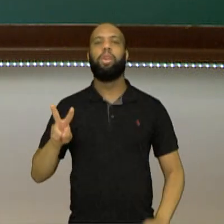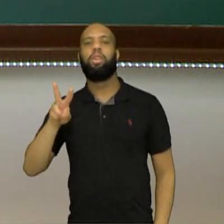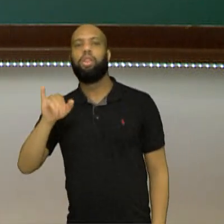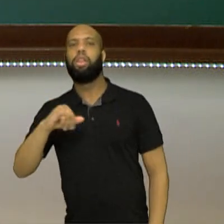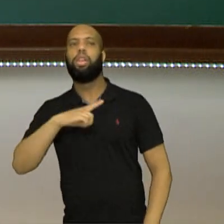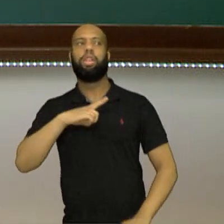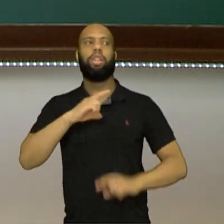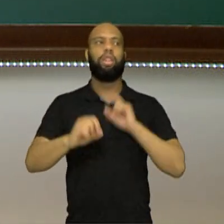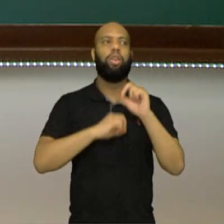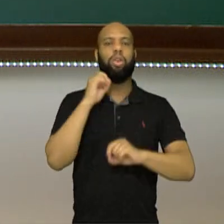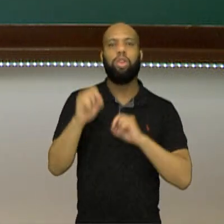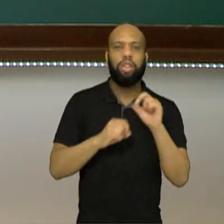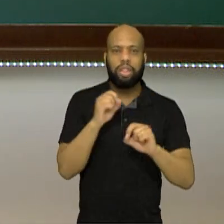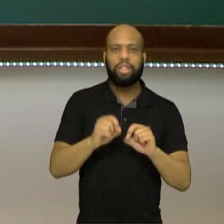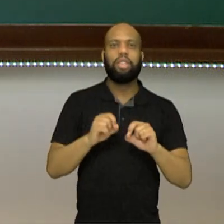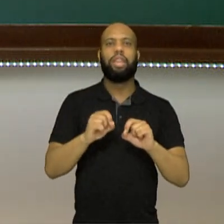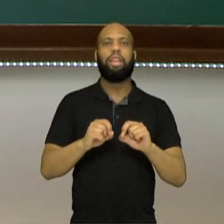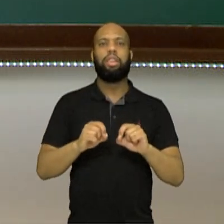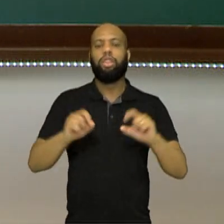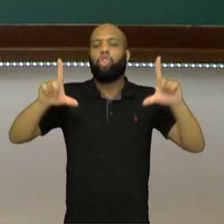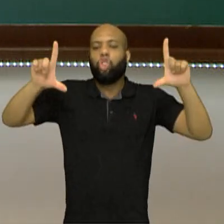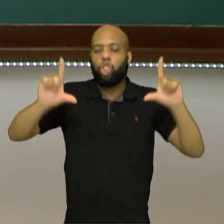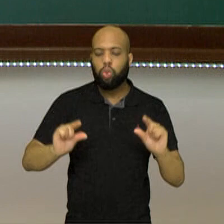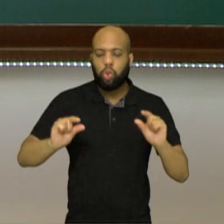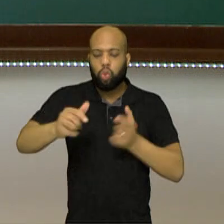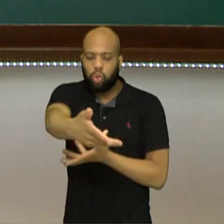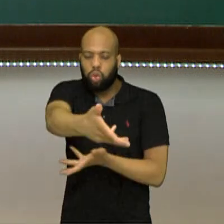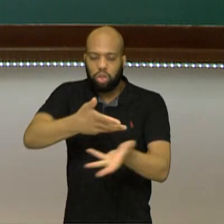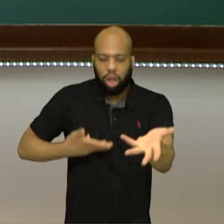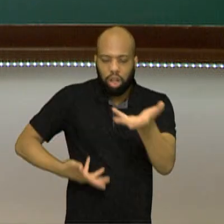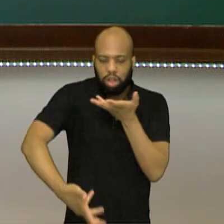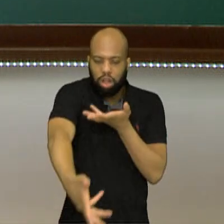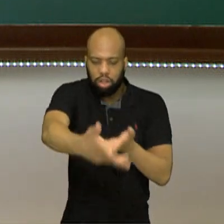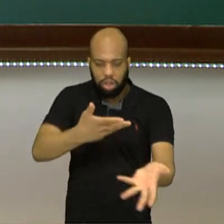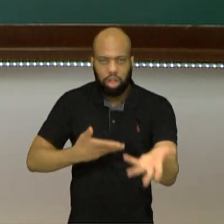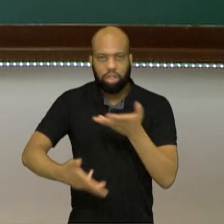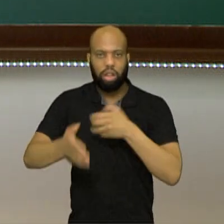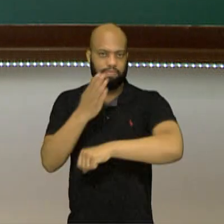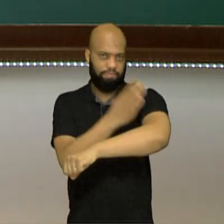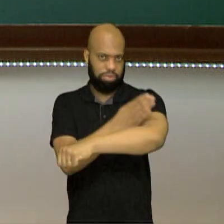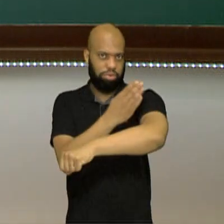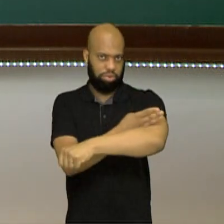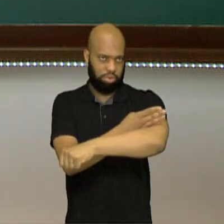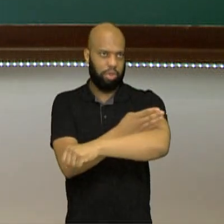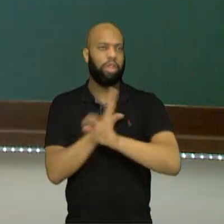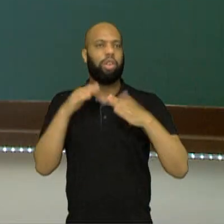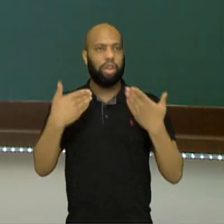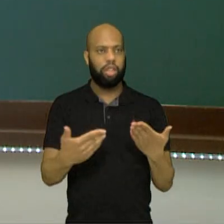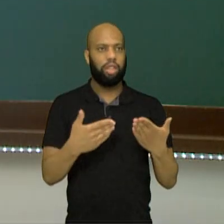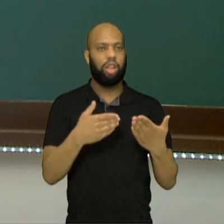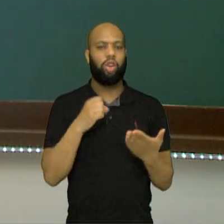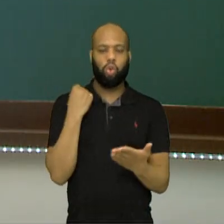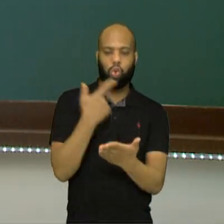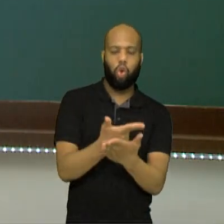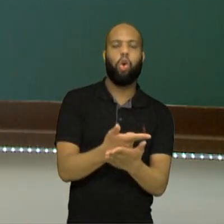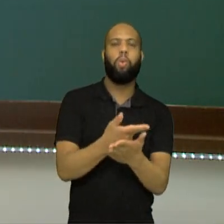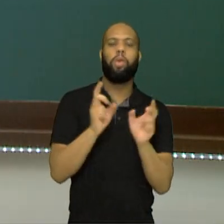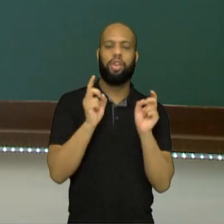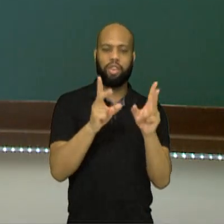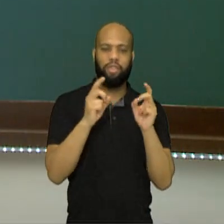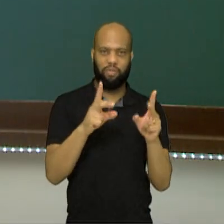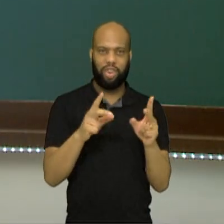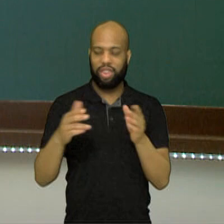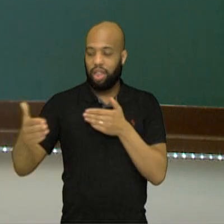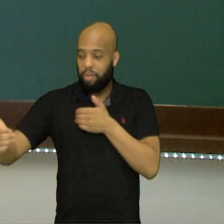mais raro o comércio, né, entre as pessoas ali na Idade Média, né? Então o comércio ele era limitado a curtas